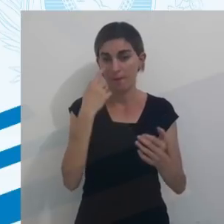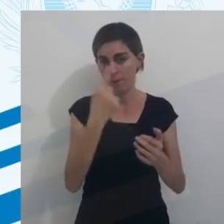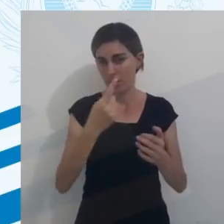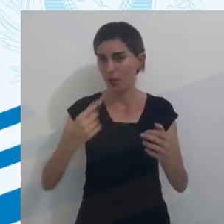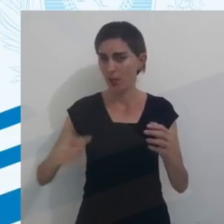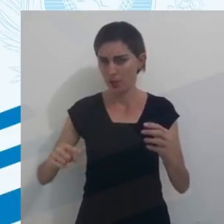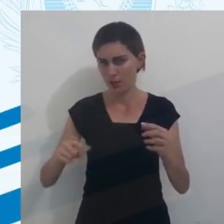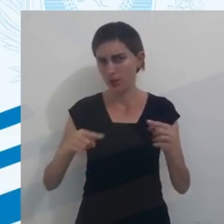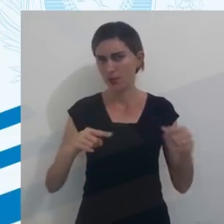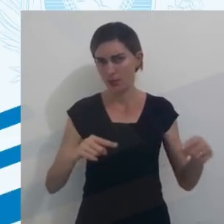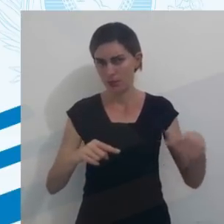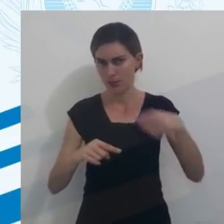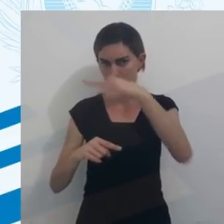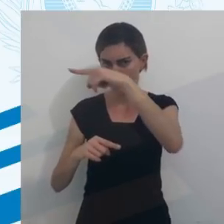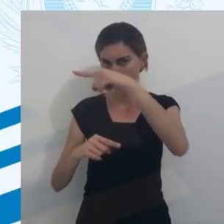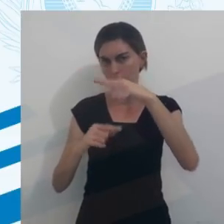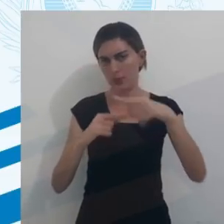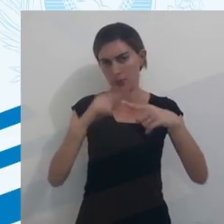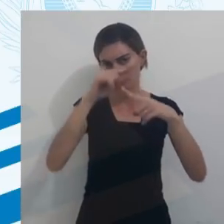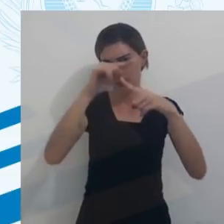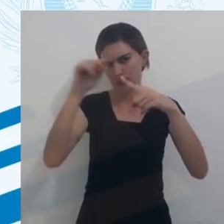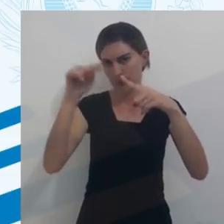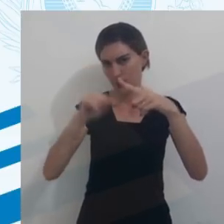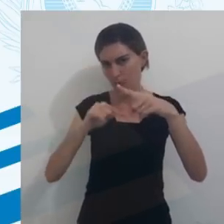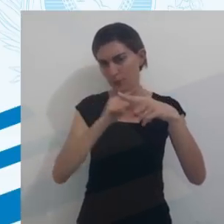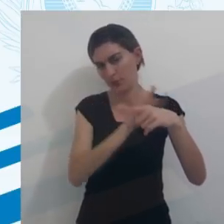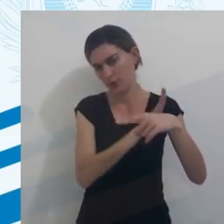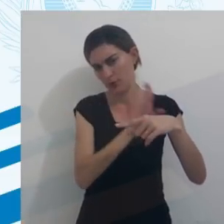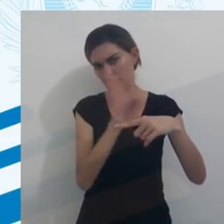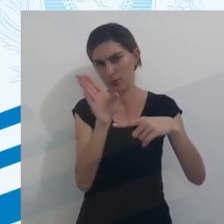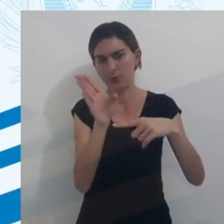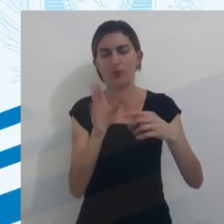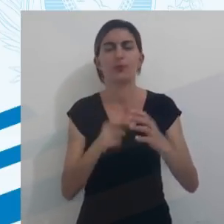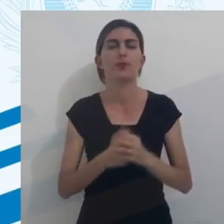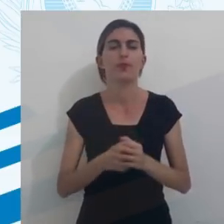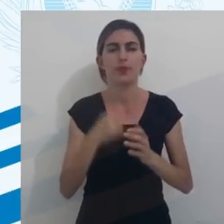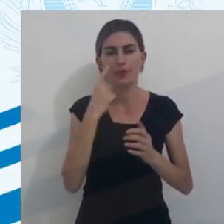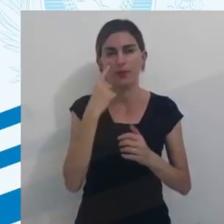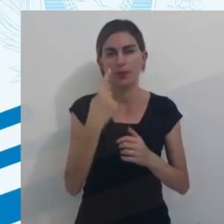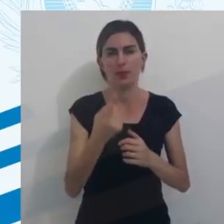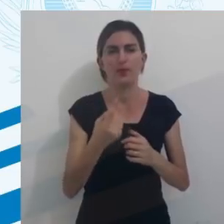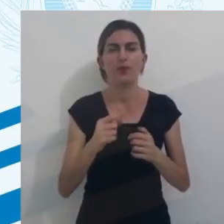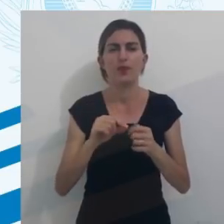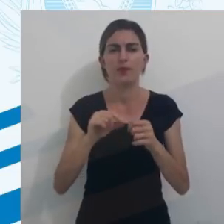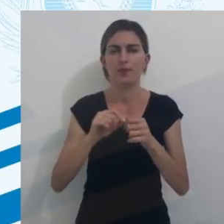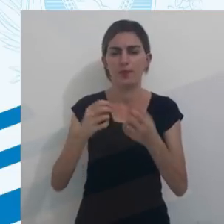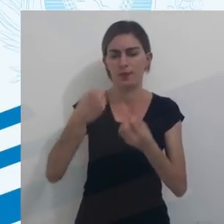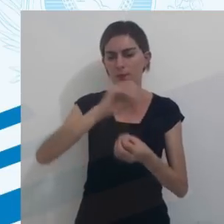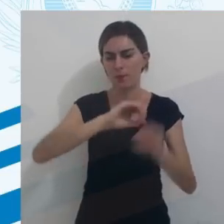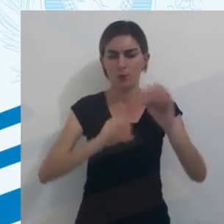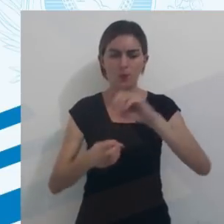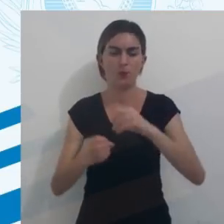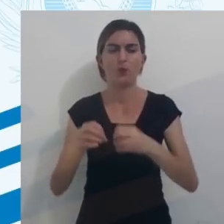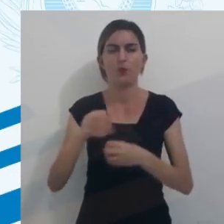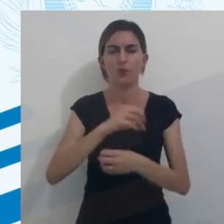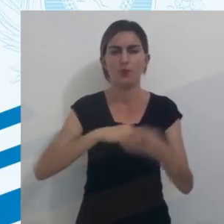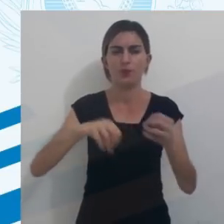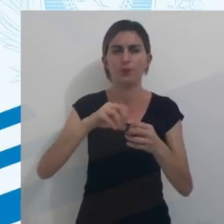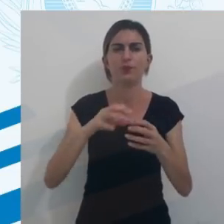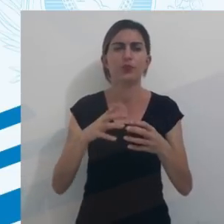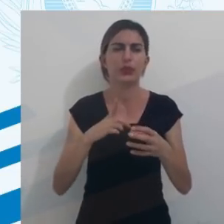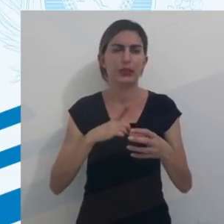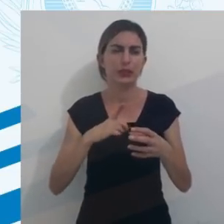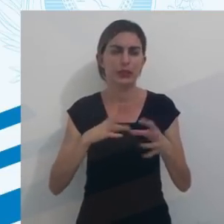ligada para a parte direita, que vai me ocorrer aí a produção aí desses produtos. Eu tenho